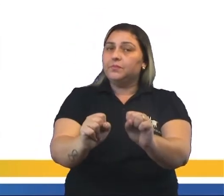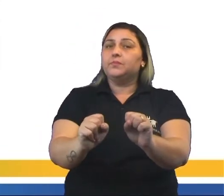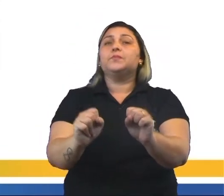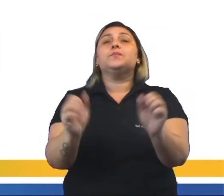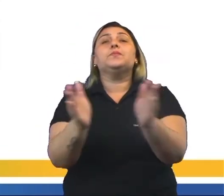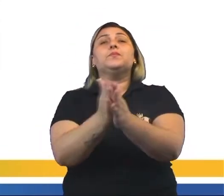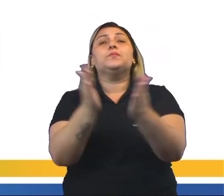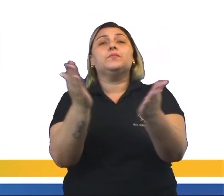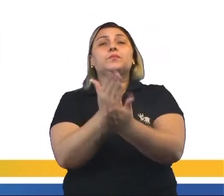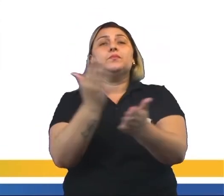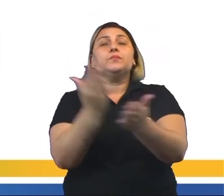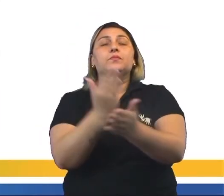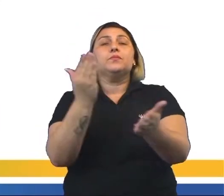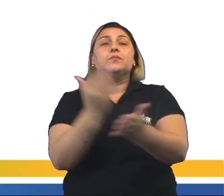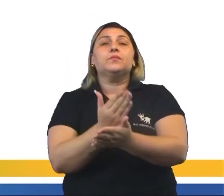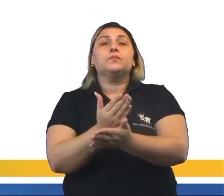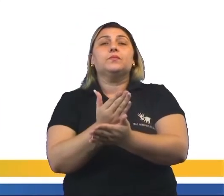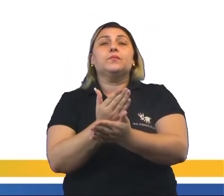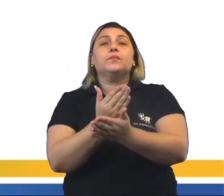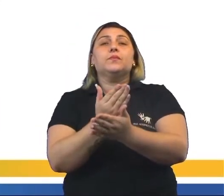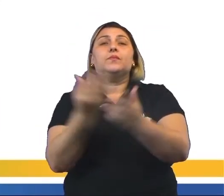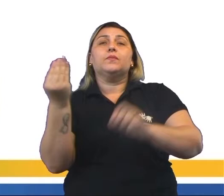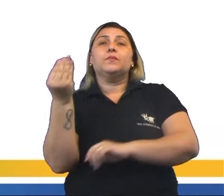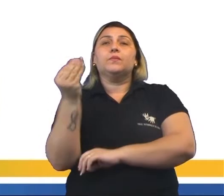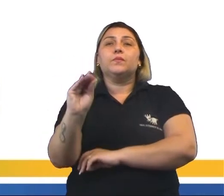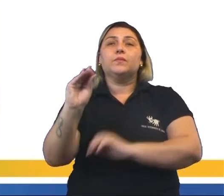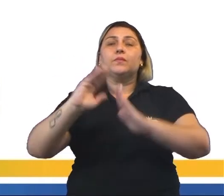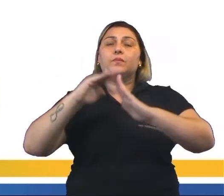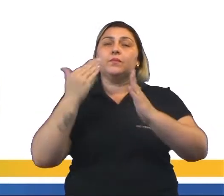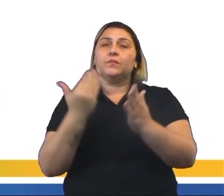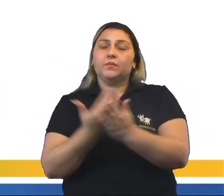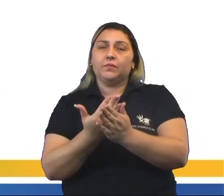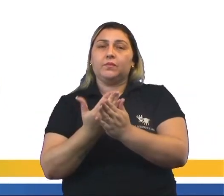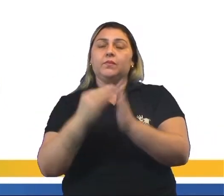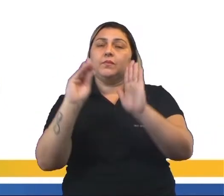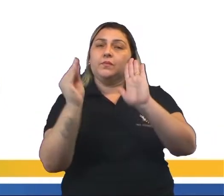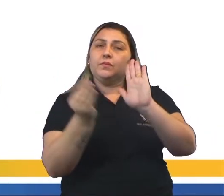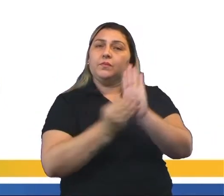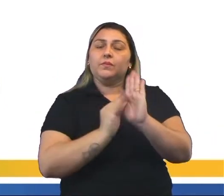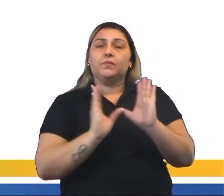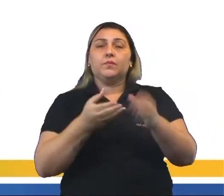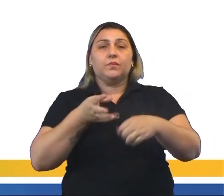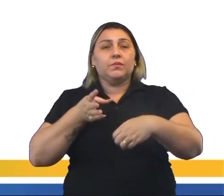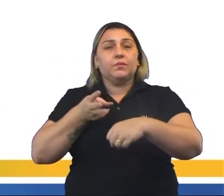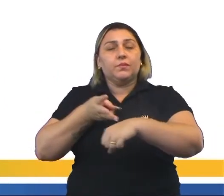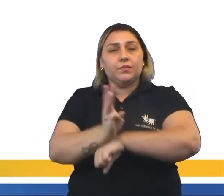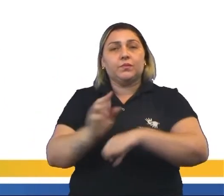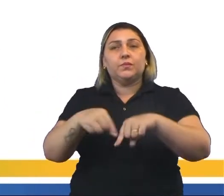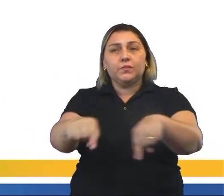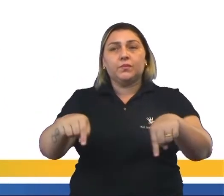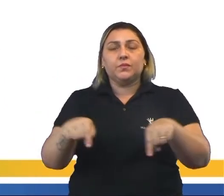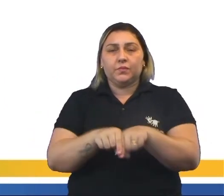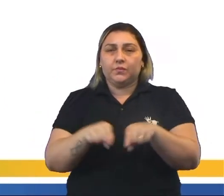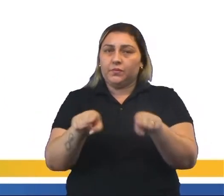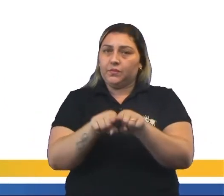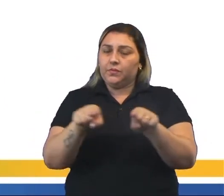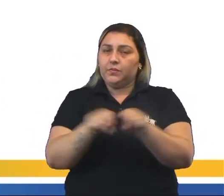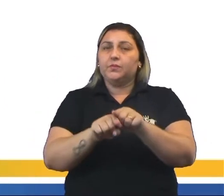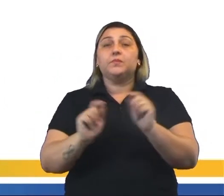um livro, publicadas no blog da escola, postadas no grupo de WhatsApp da turma, entre